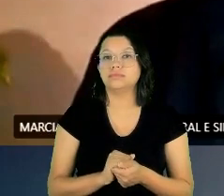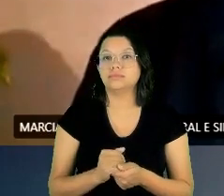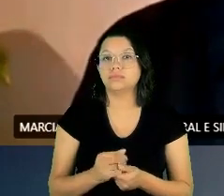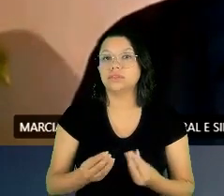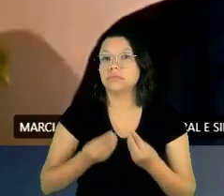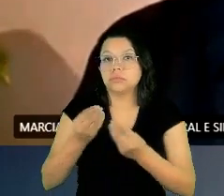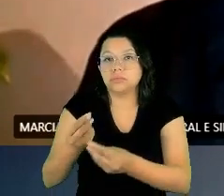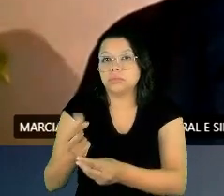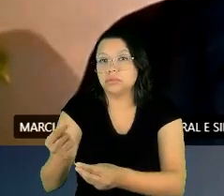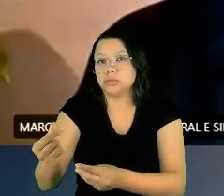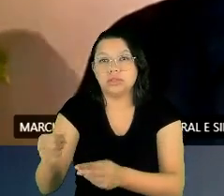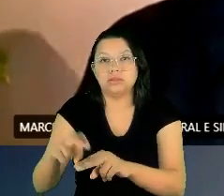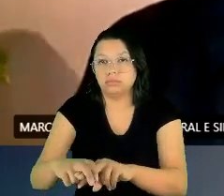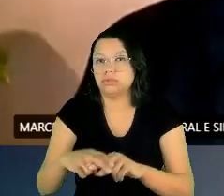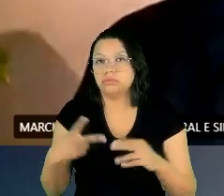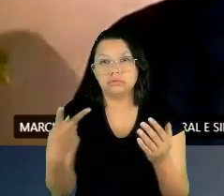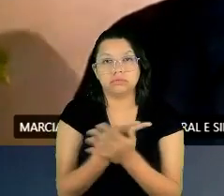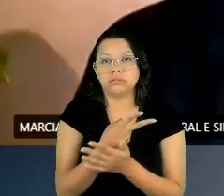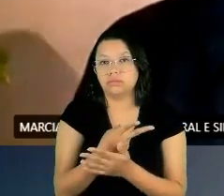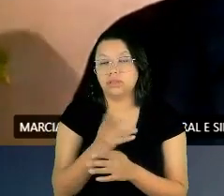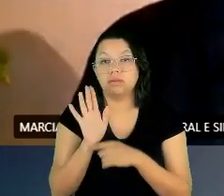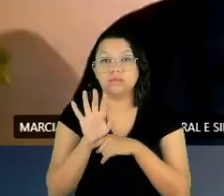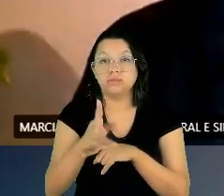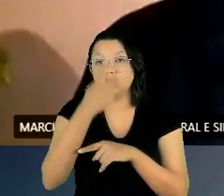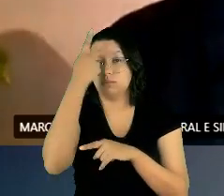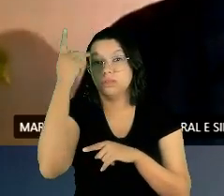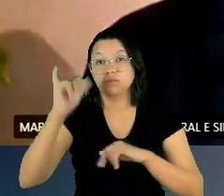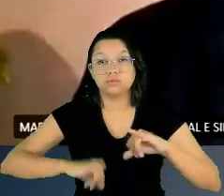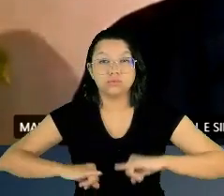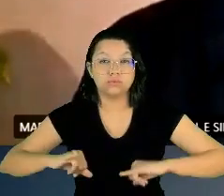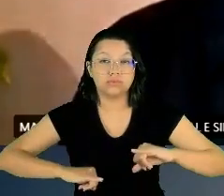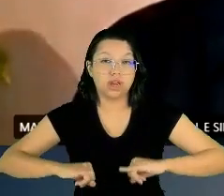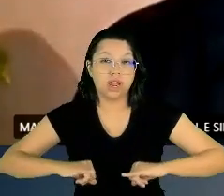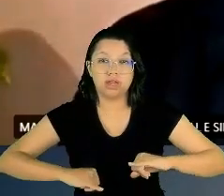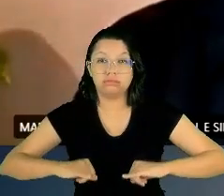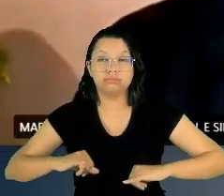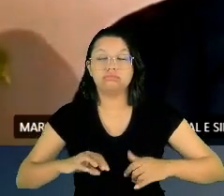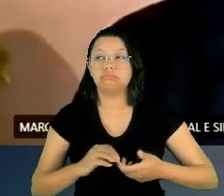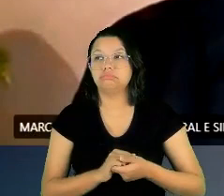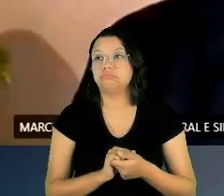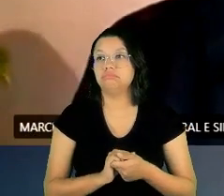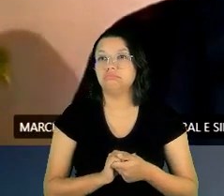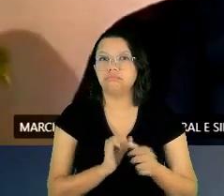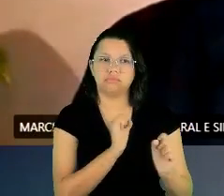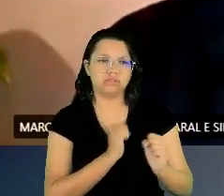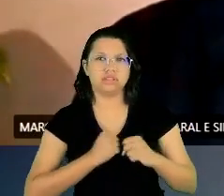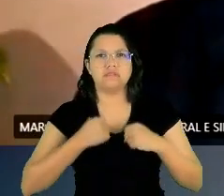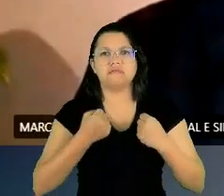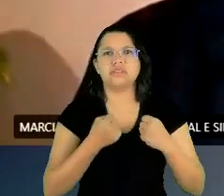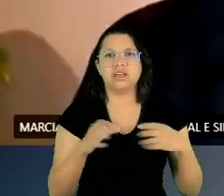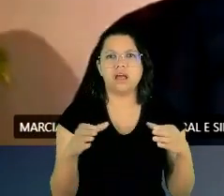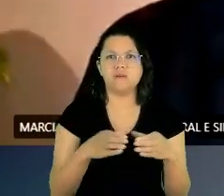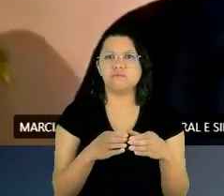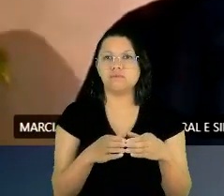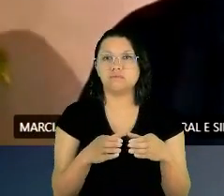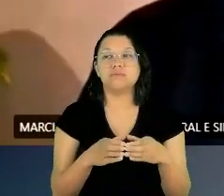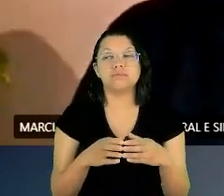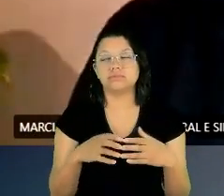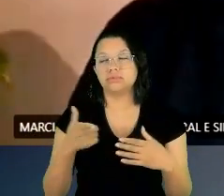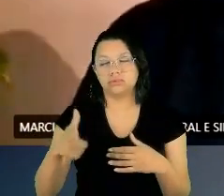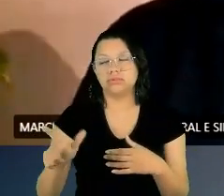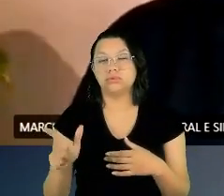e reciprocidade, como doar dinheiro para uma causa, ajudar uma pessoa em sofrimento, defender